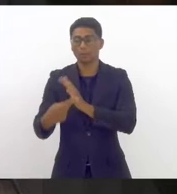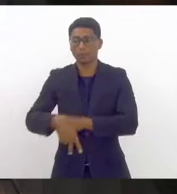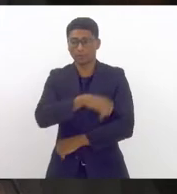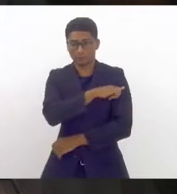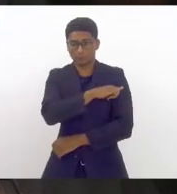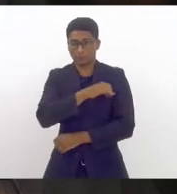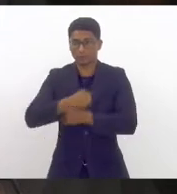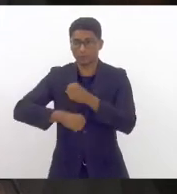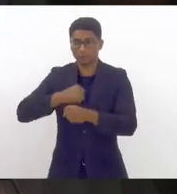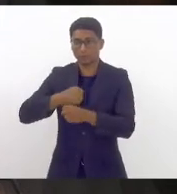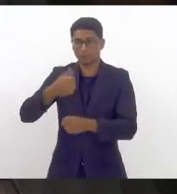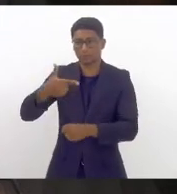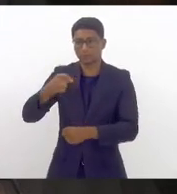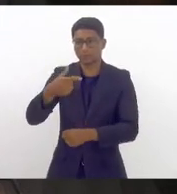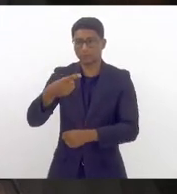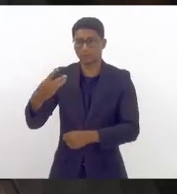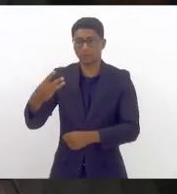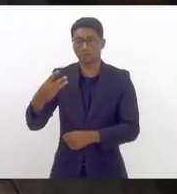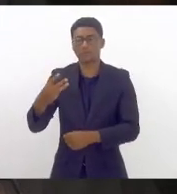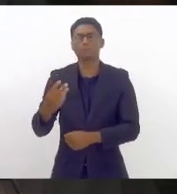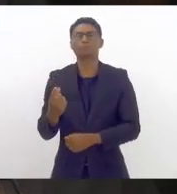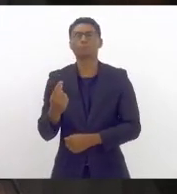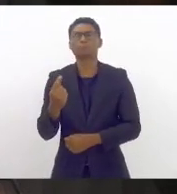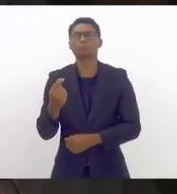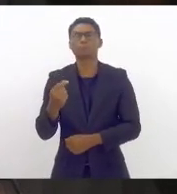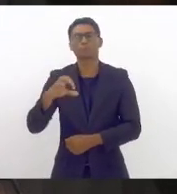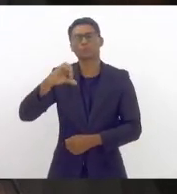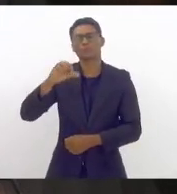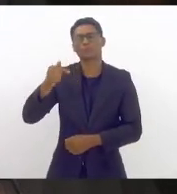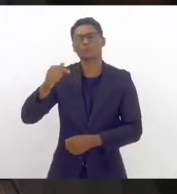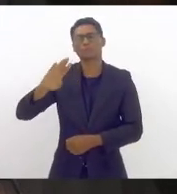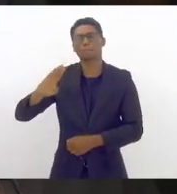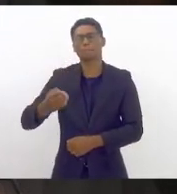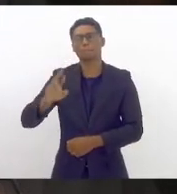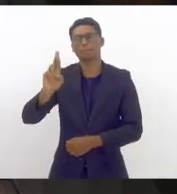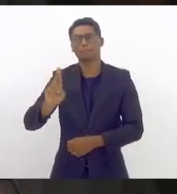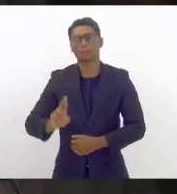tá na ordem de 97 bilhões de reais